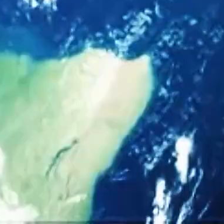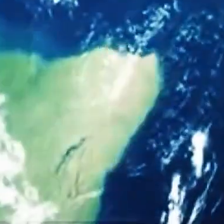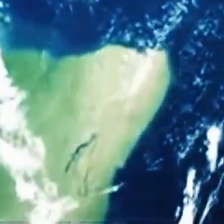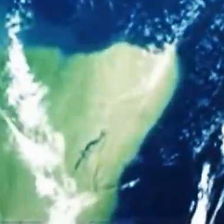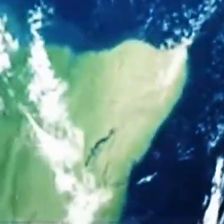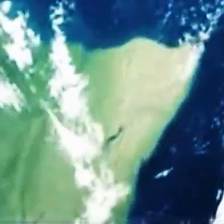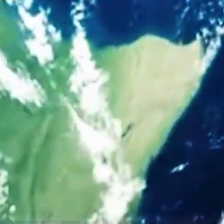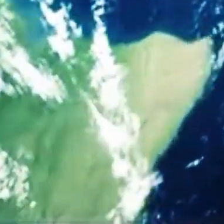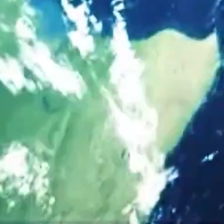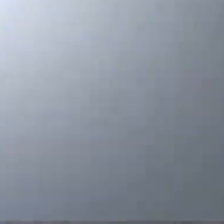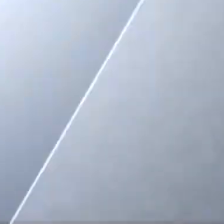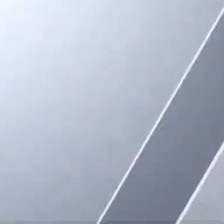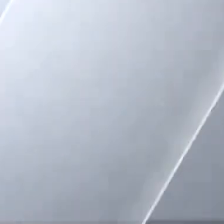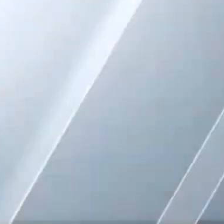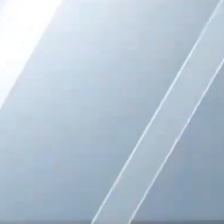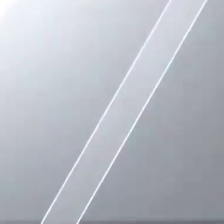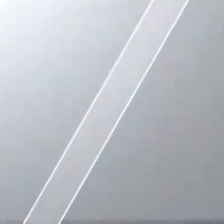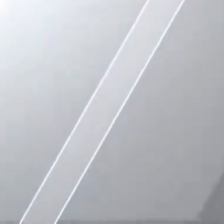aí.